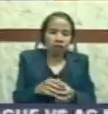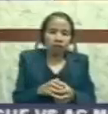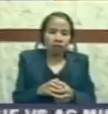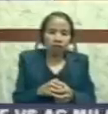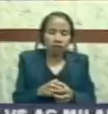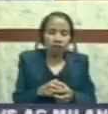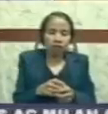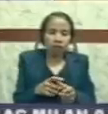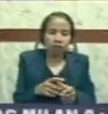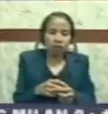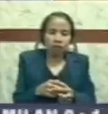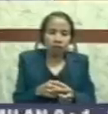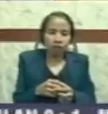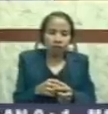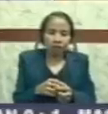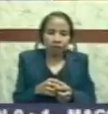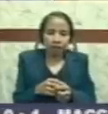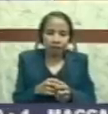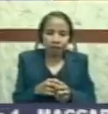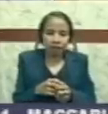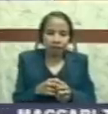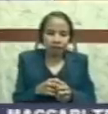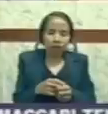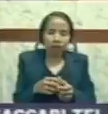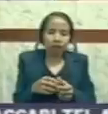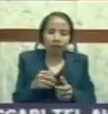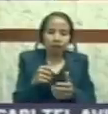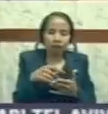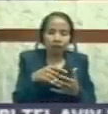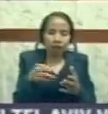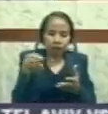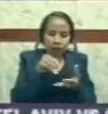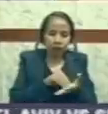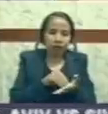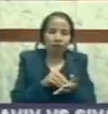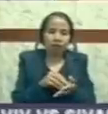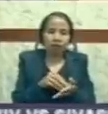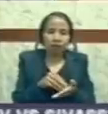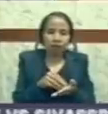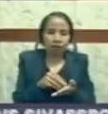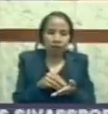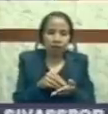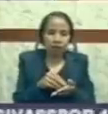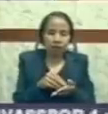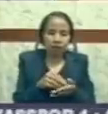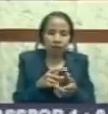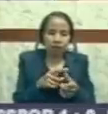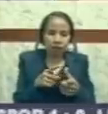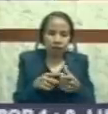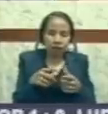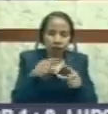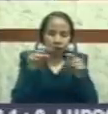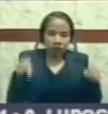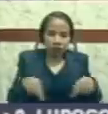F. H, anterior à linha GG. Aditamento no anexo. É aditada ao anexo a seguir a tabela 3,